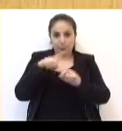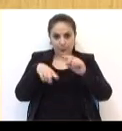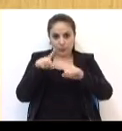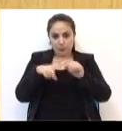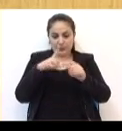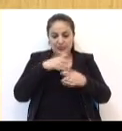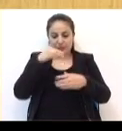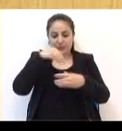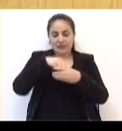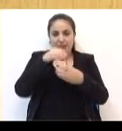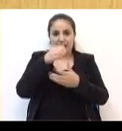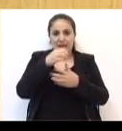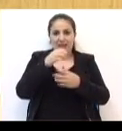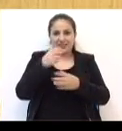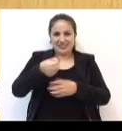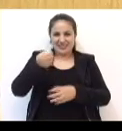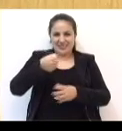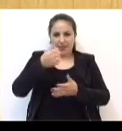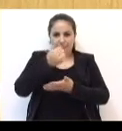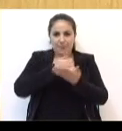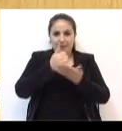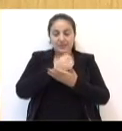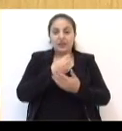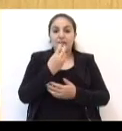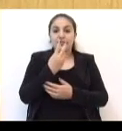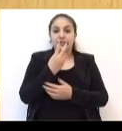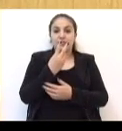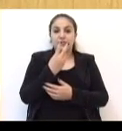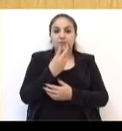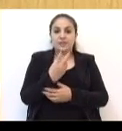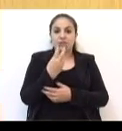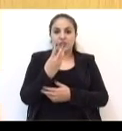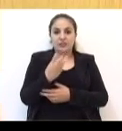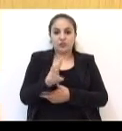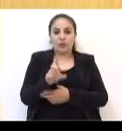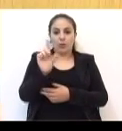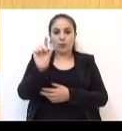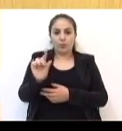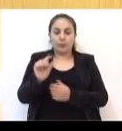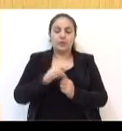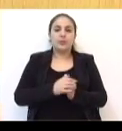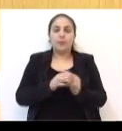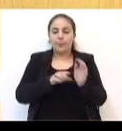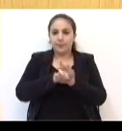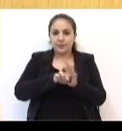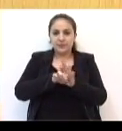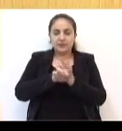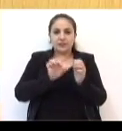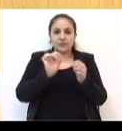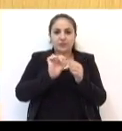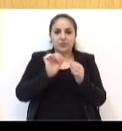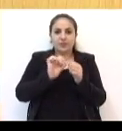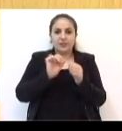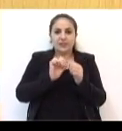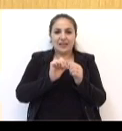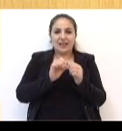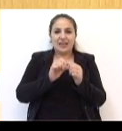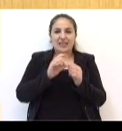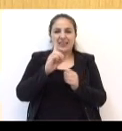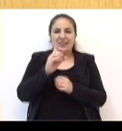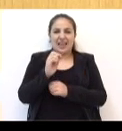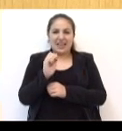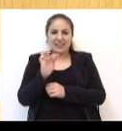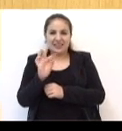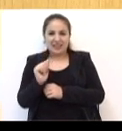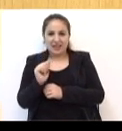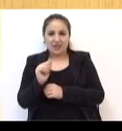que compõem a cesta básica, 23 tiveram seus valores reduzidos. Uma pesquisa realizada pelo Datafolha a pedido